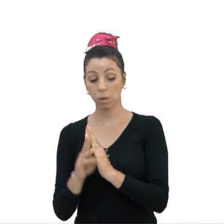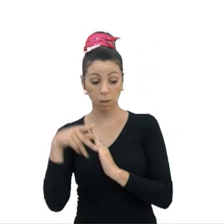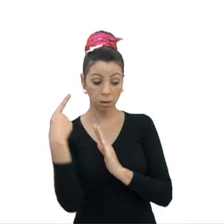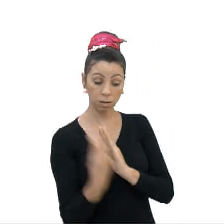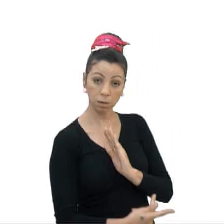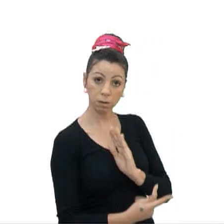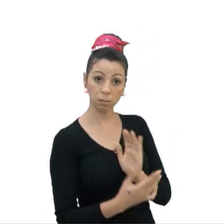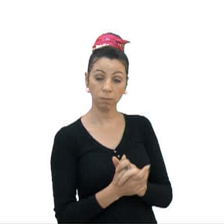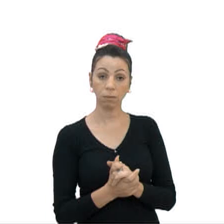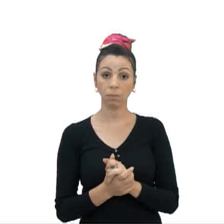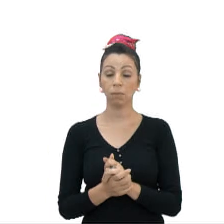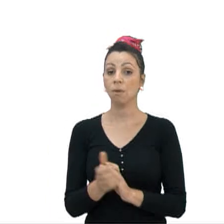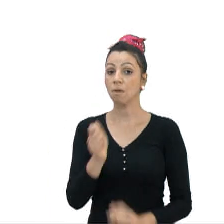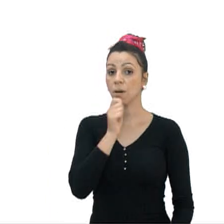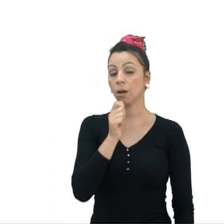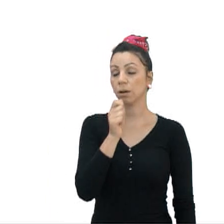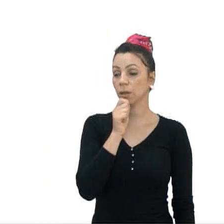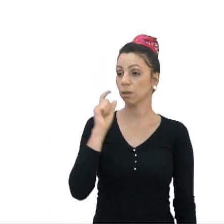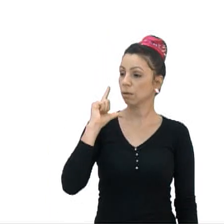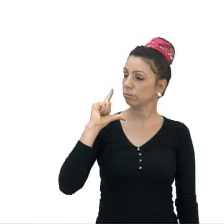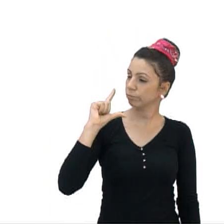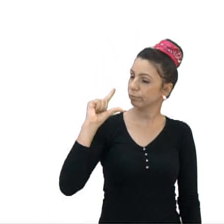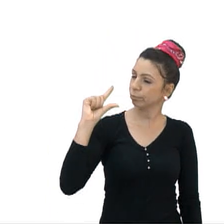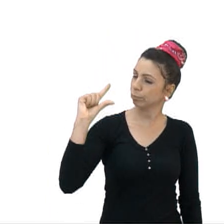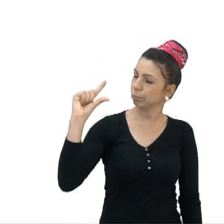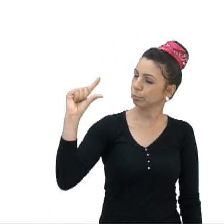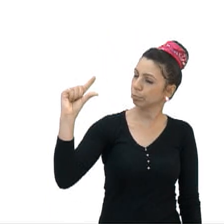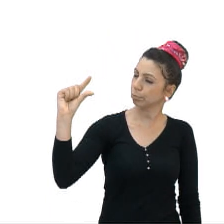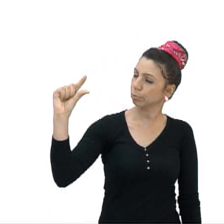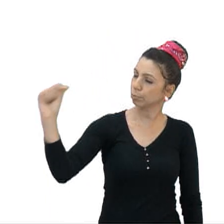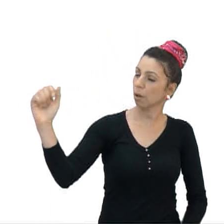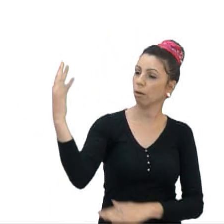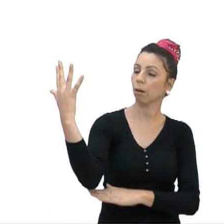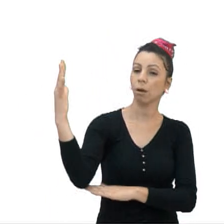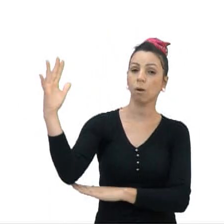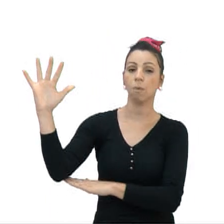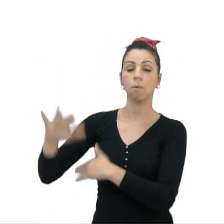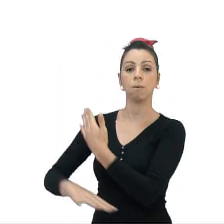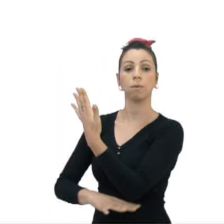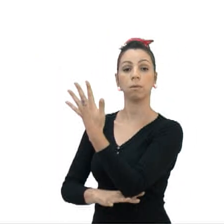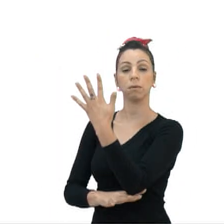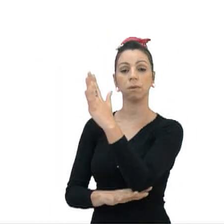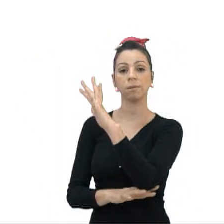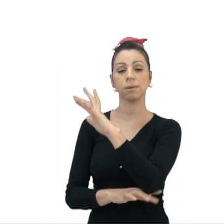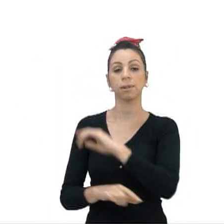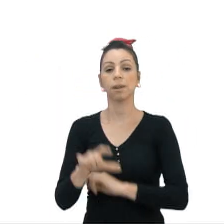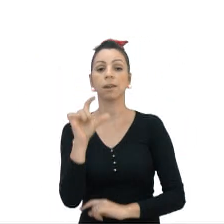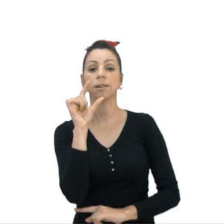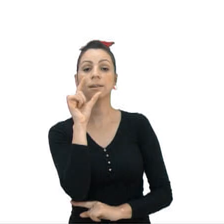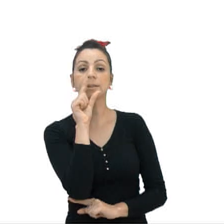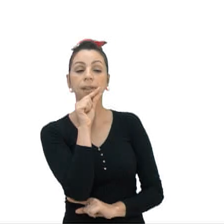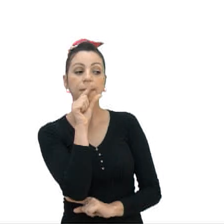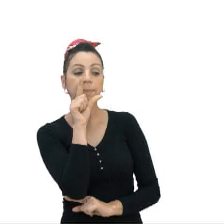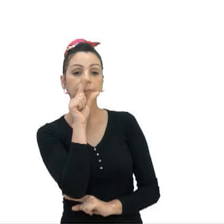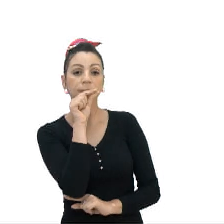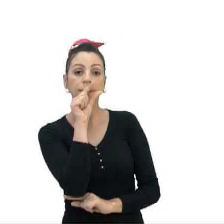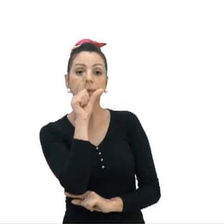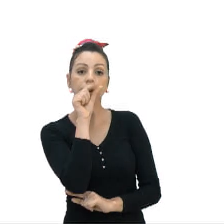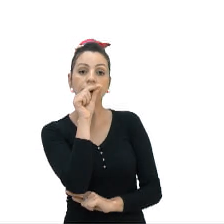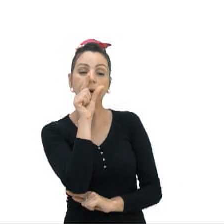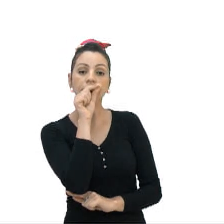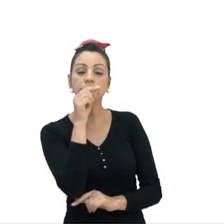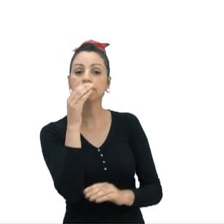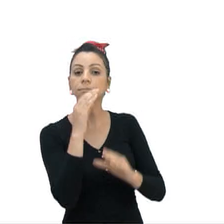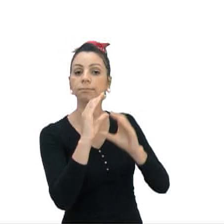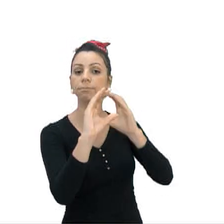ainda avistasse as palmeiras, onde cantou ou cantava o sabiá. Por que isso